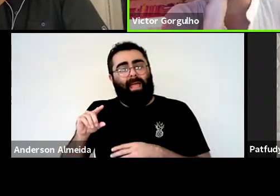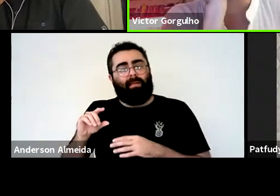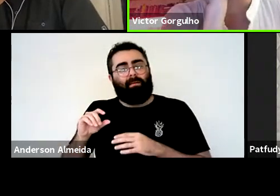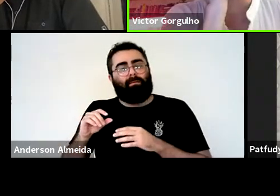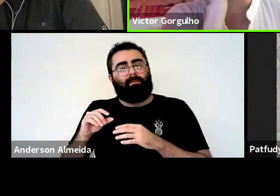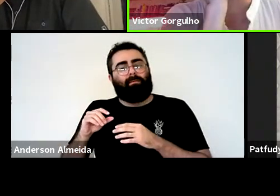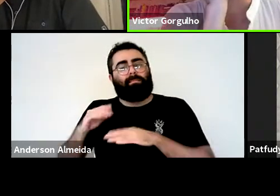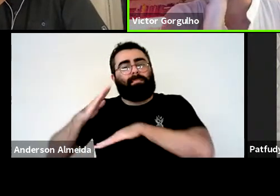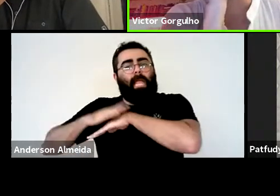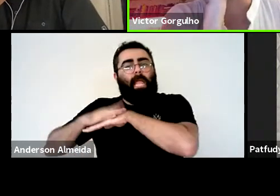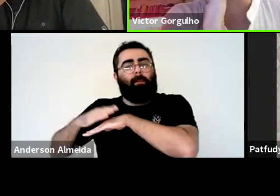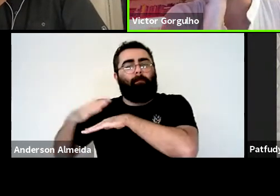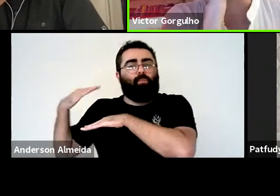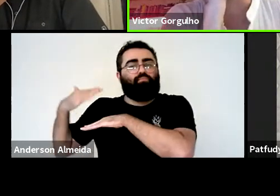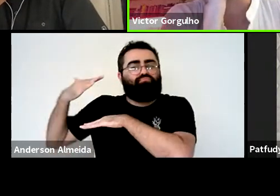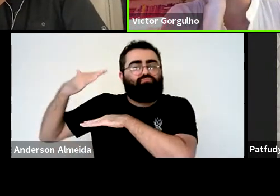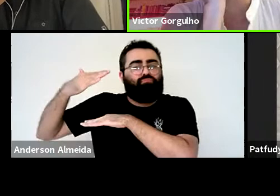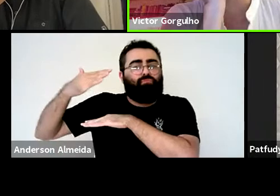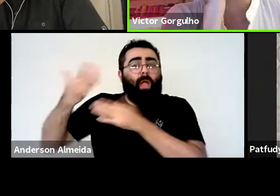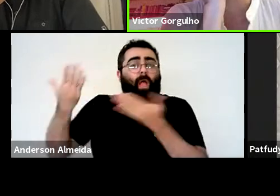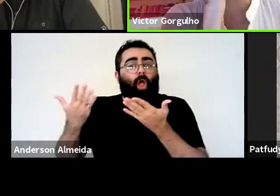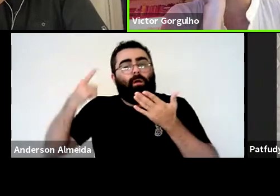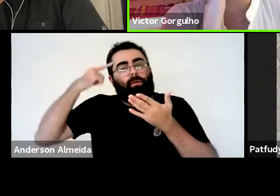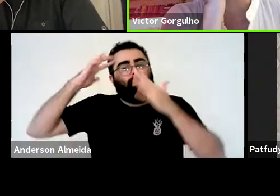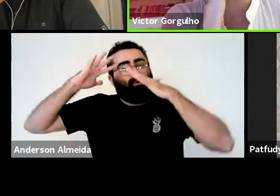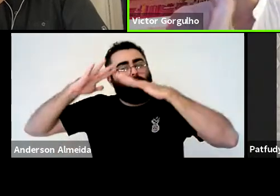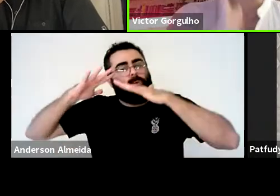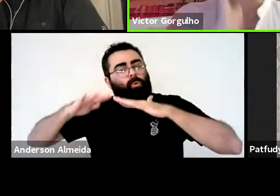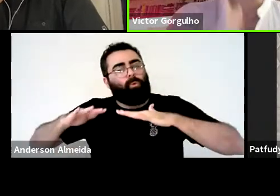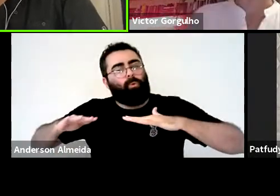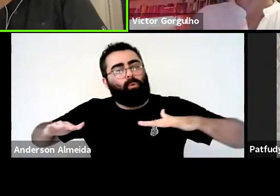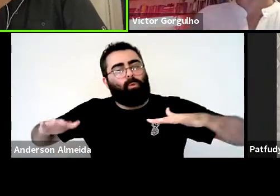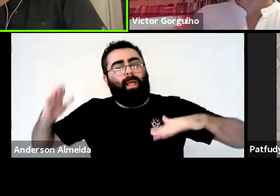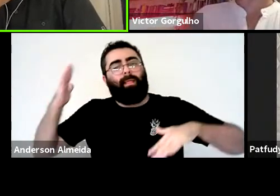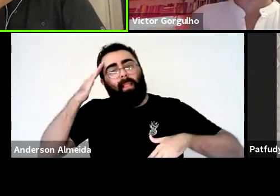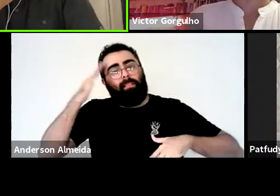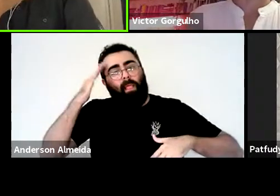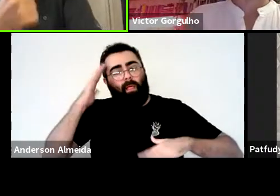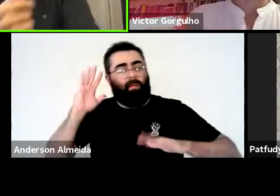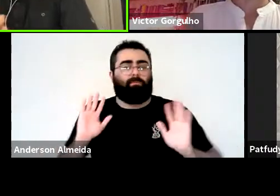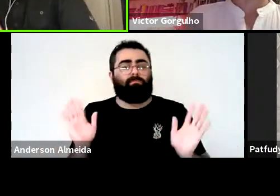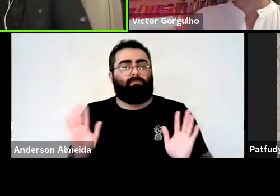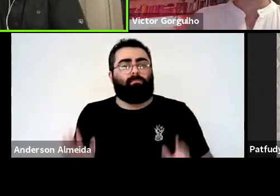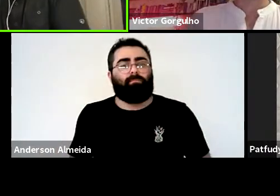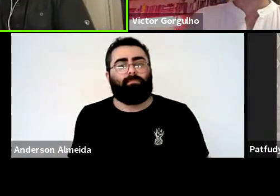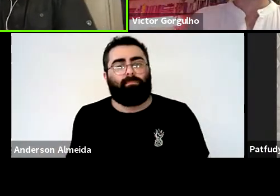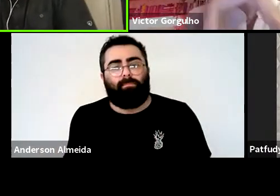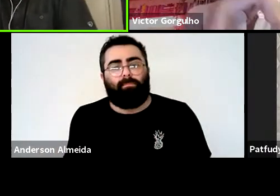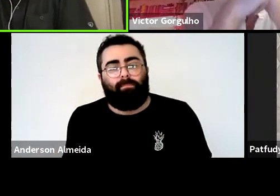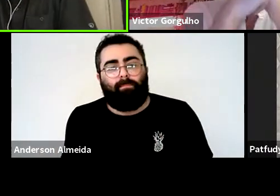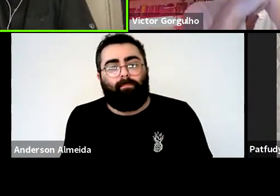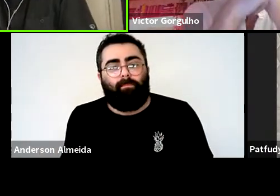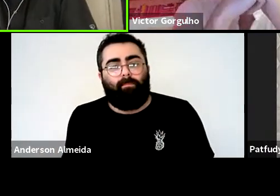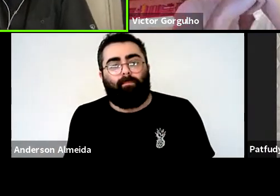né? E, enfim, estou É, aqui. porque ali é interessante